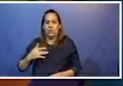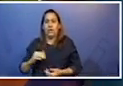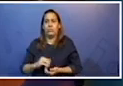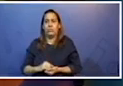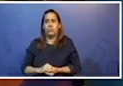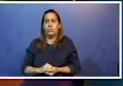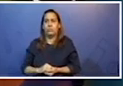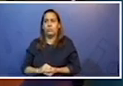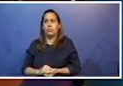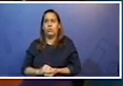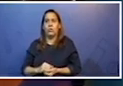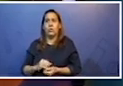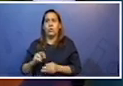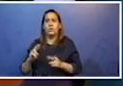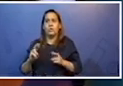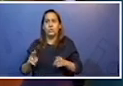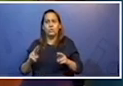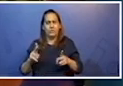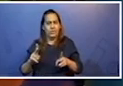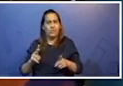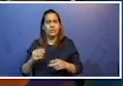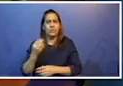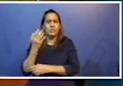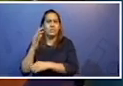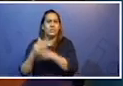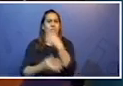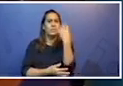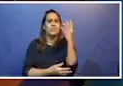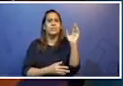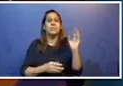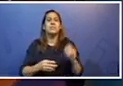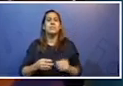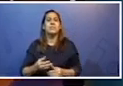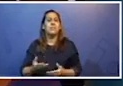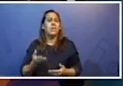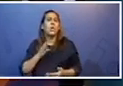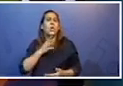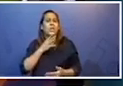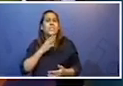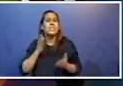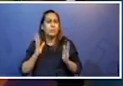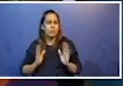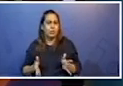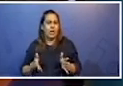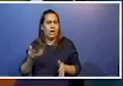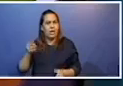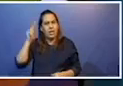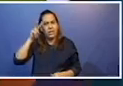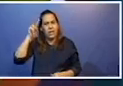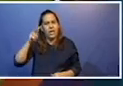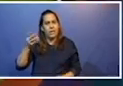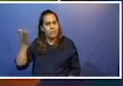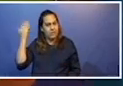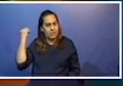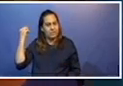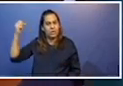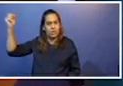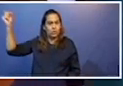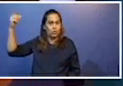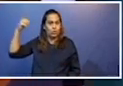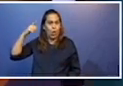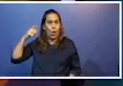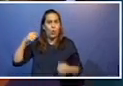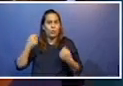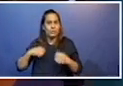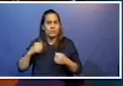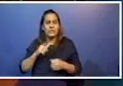que o cacto é bem diferente das plantas que nós vínhamos estudando até agora, né? Lembram? Elas precisavam de luz solar, precisavam